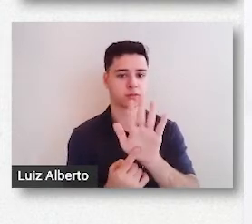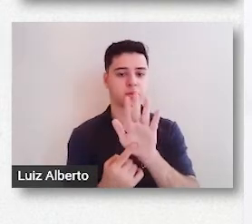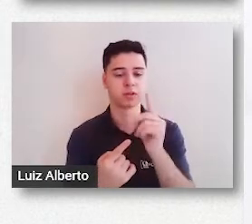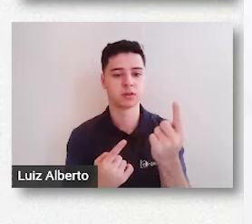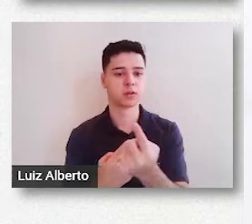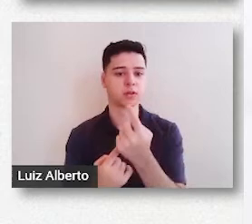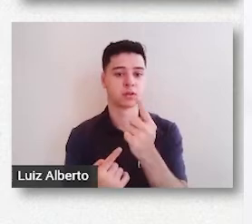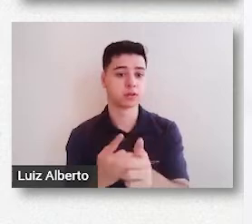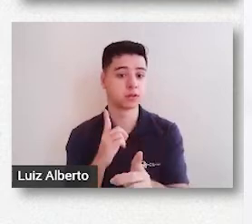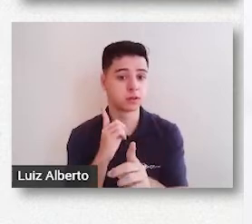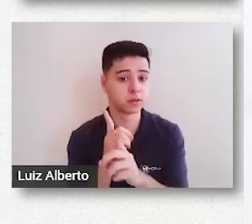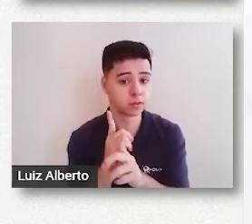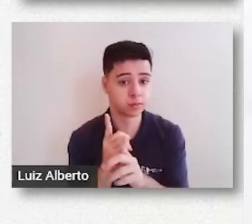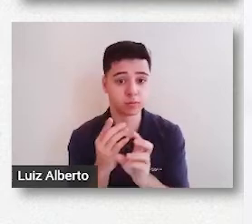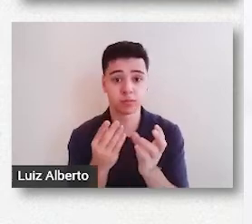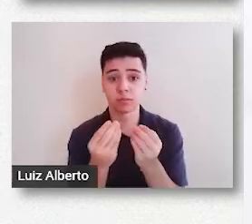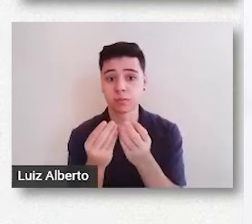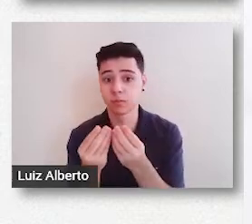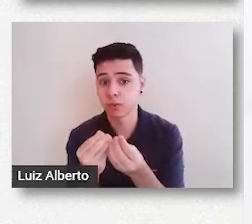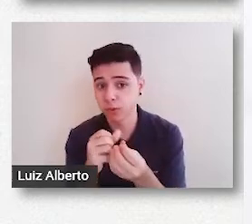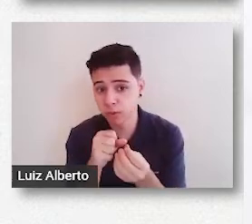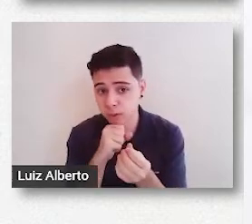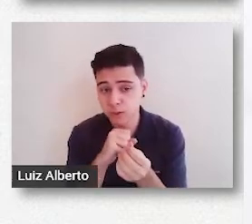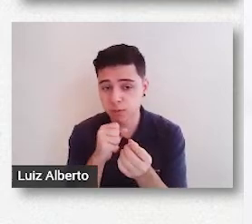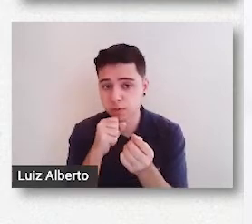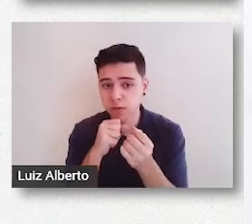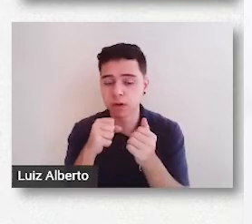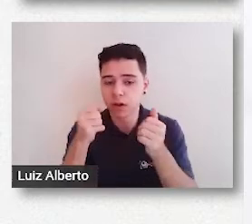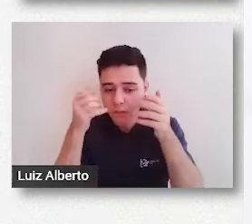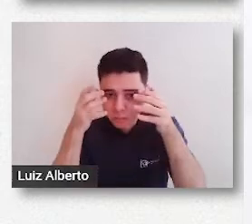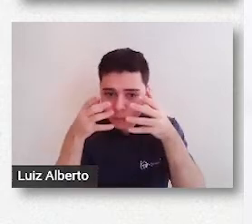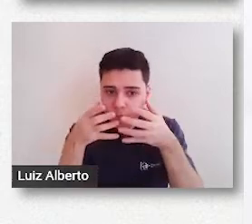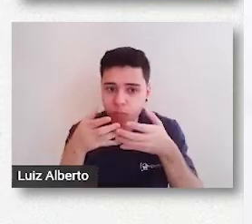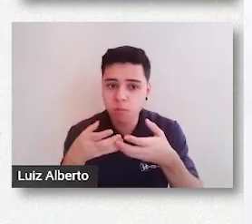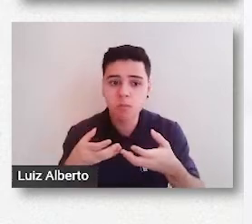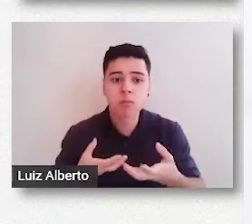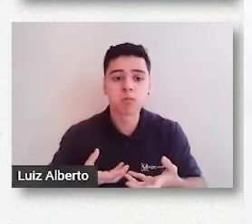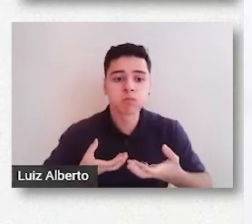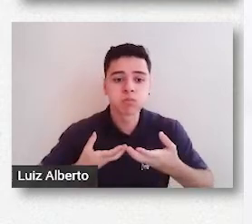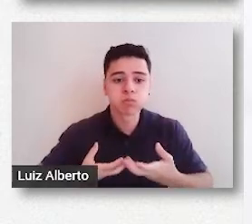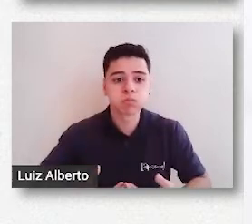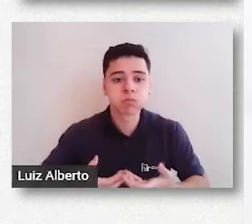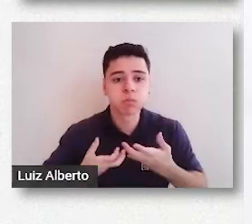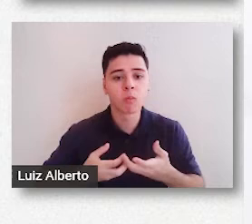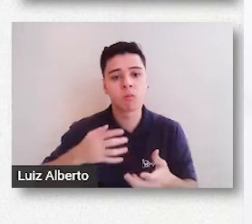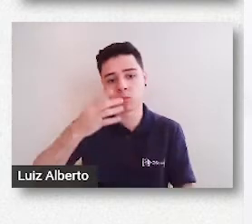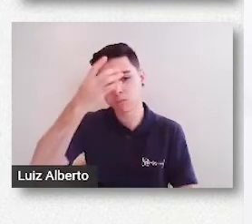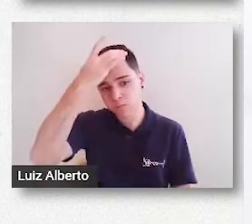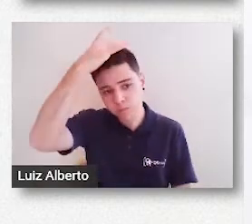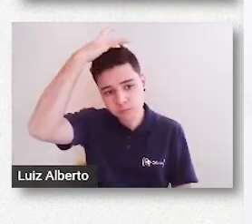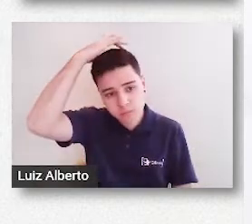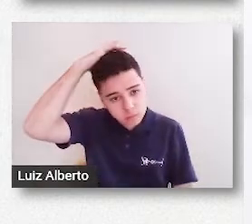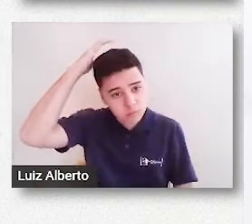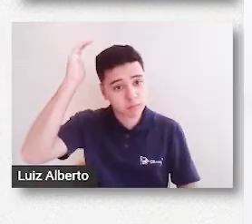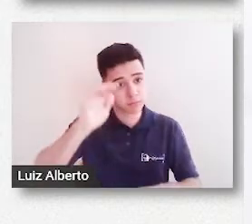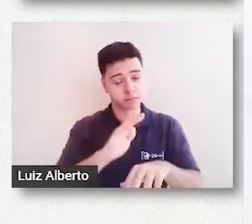encontra ele muito idoso, né? As barbas muito grandes, aí ele está mais careca ainda do que ele